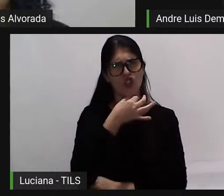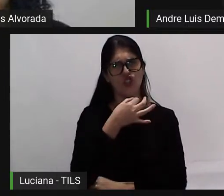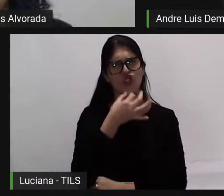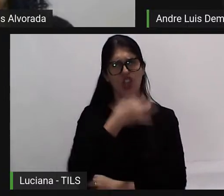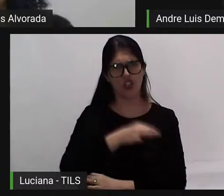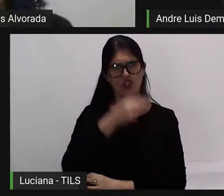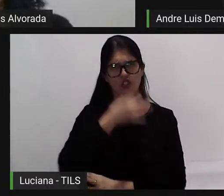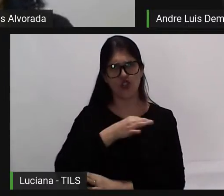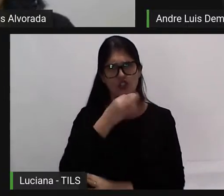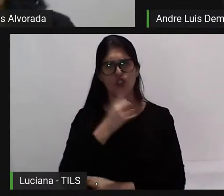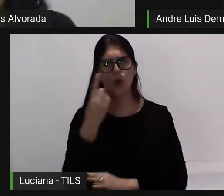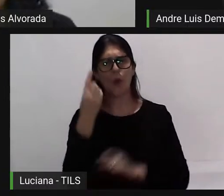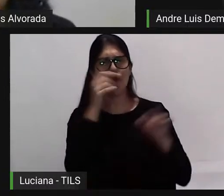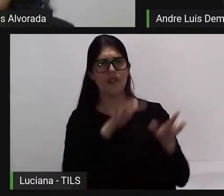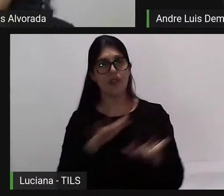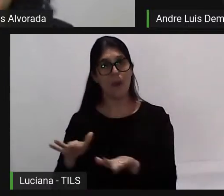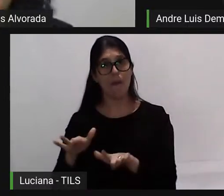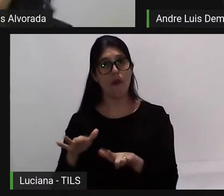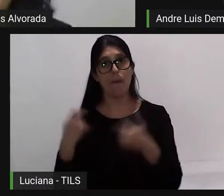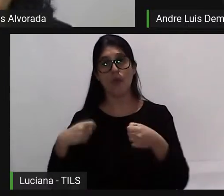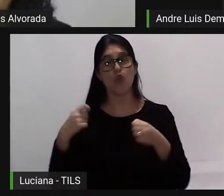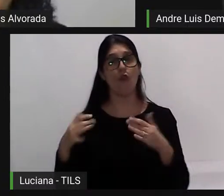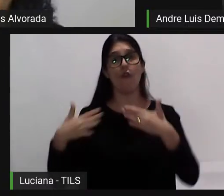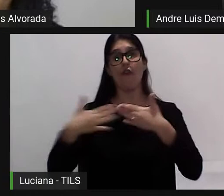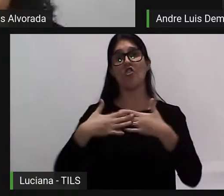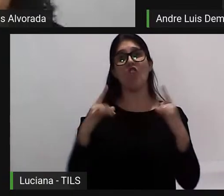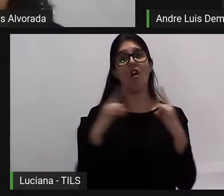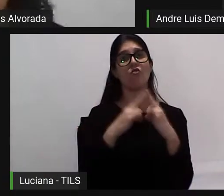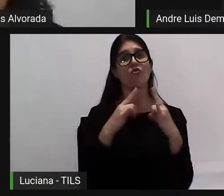né, tiveram que fechar a instituição porque 15